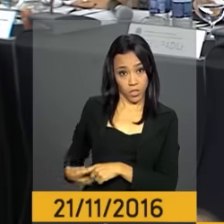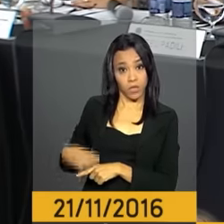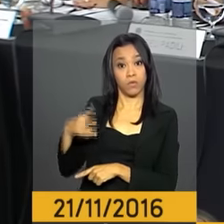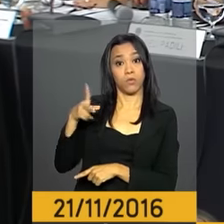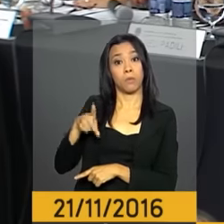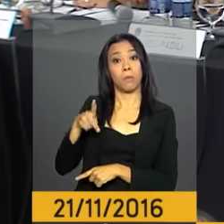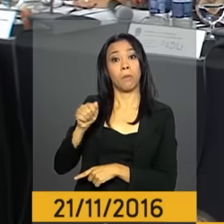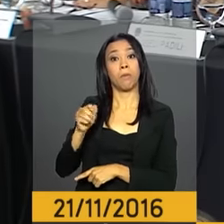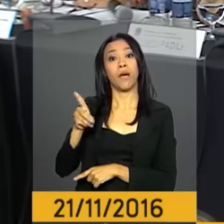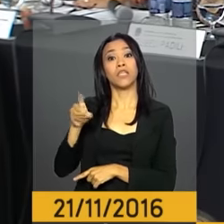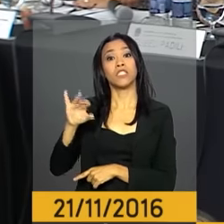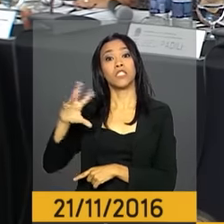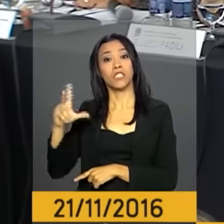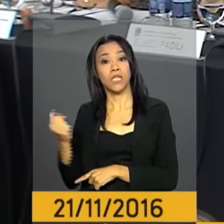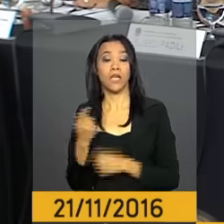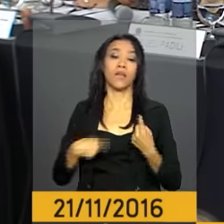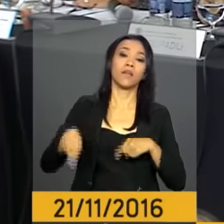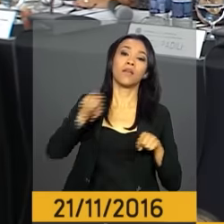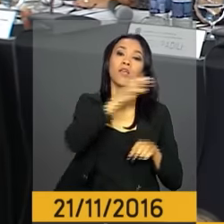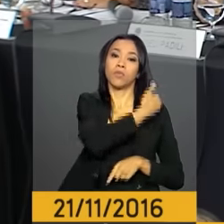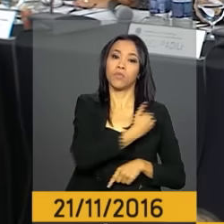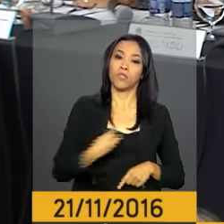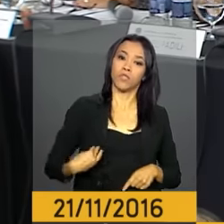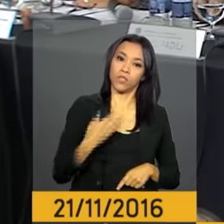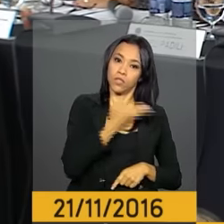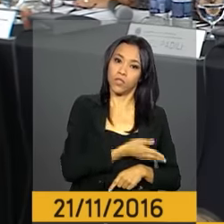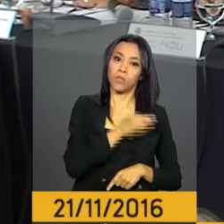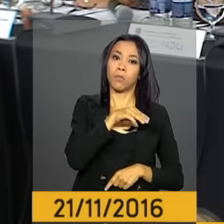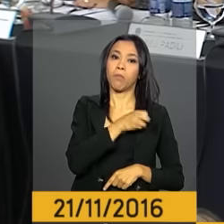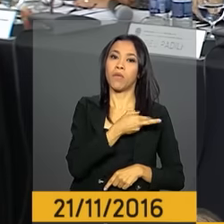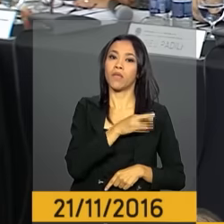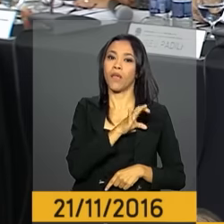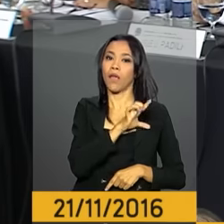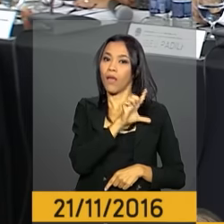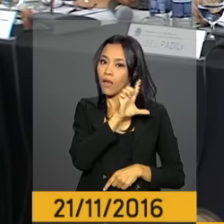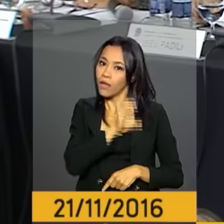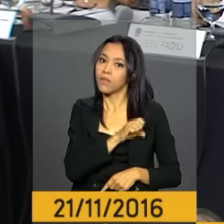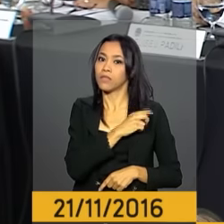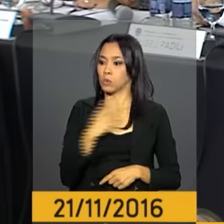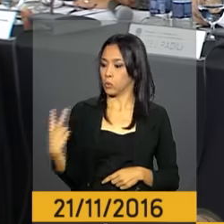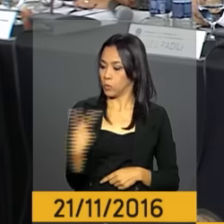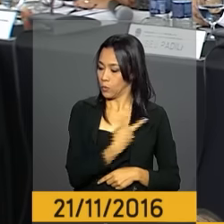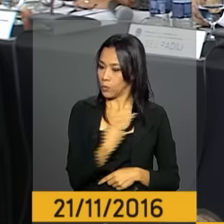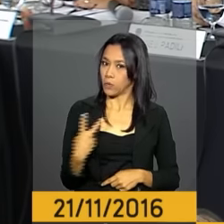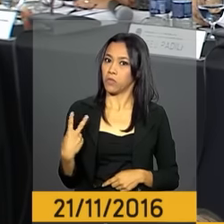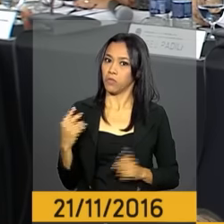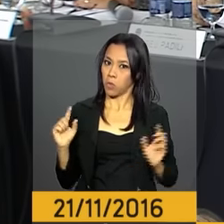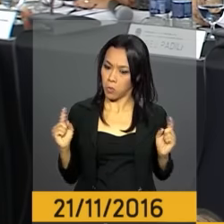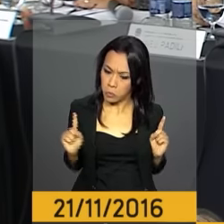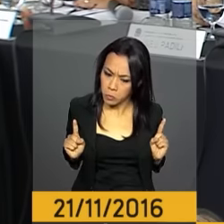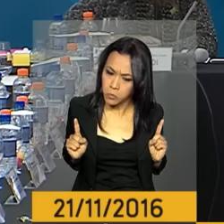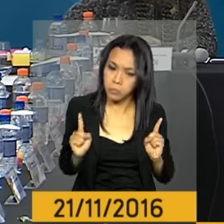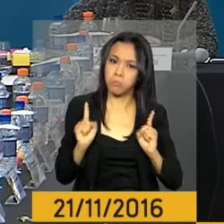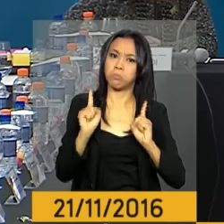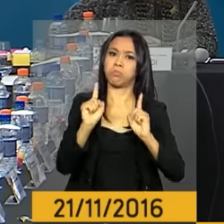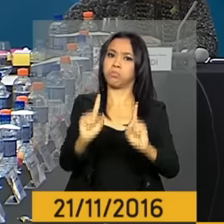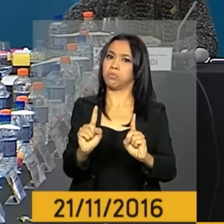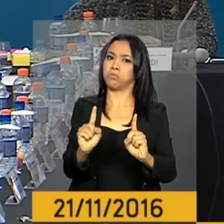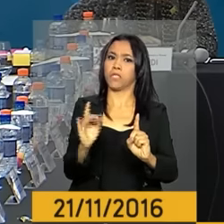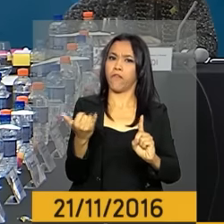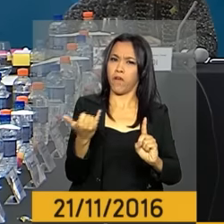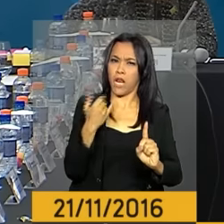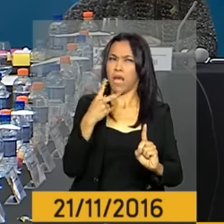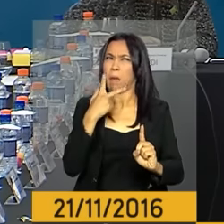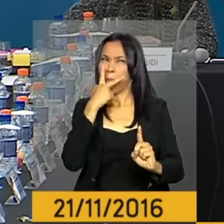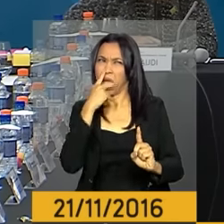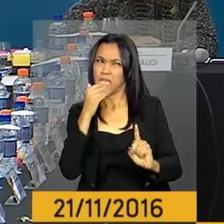Meirelles e o Padilha serão muito impopulares lá na frente, porque estas medidas são muito, muito, quem sabe, complicadas, etc.